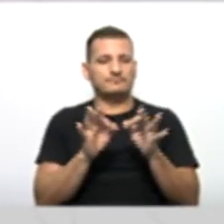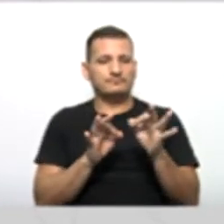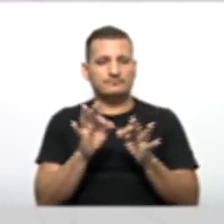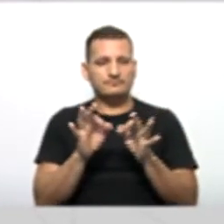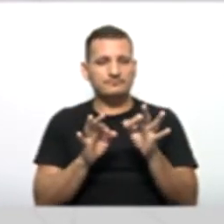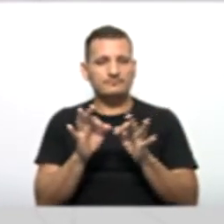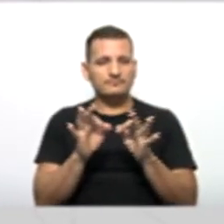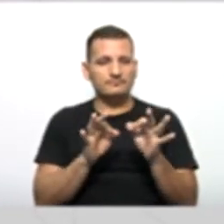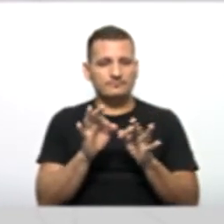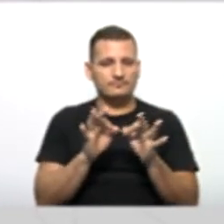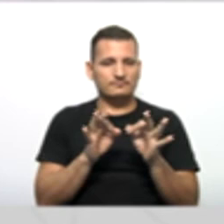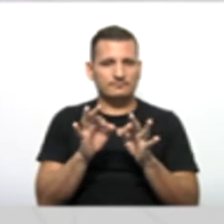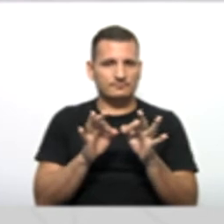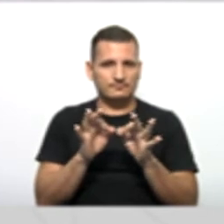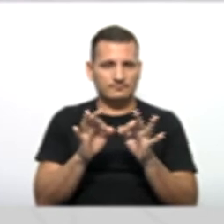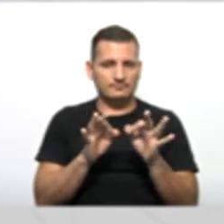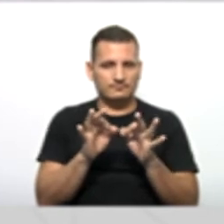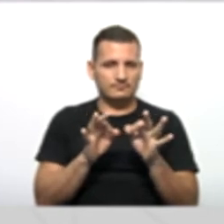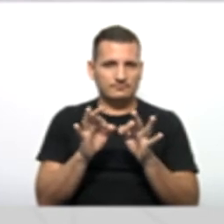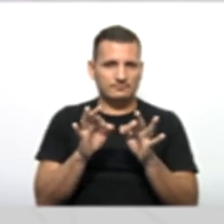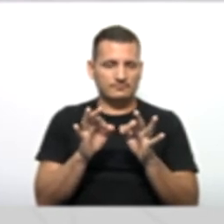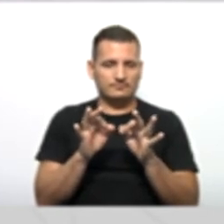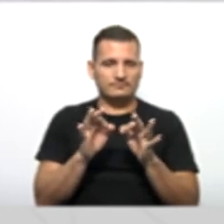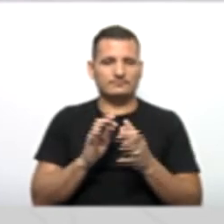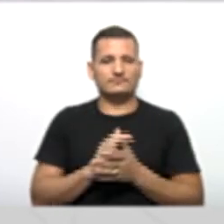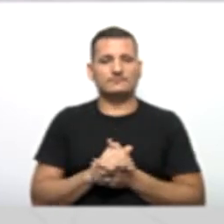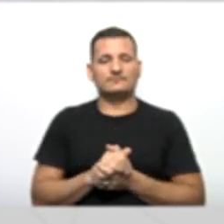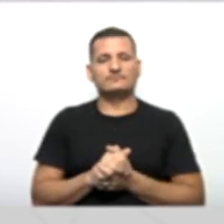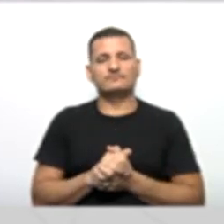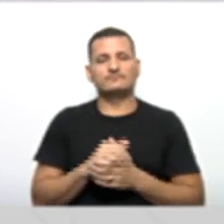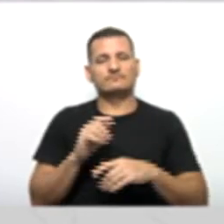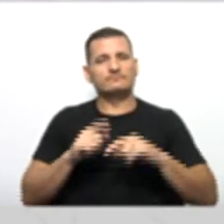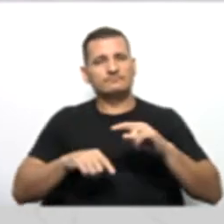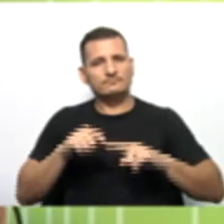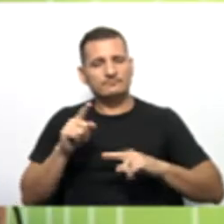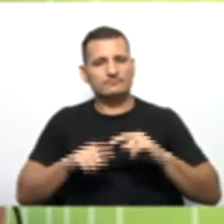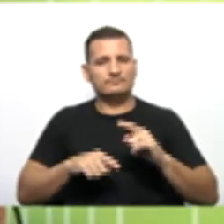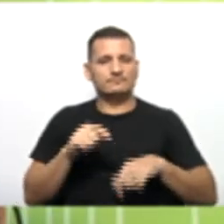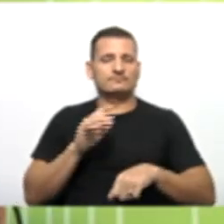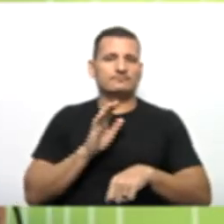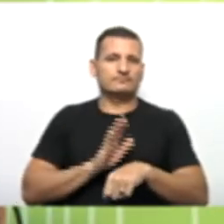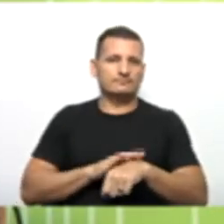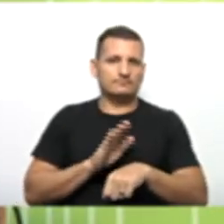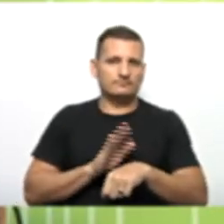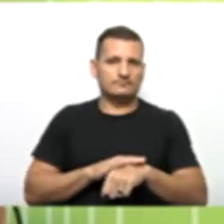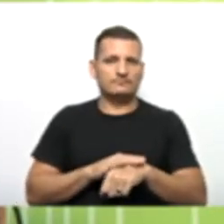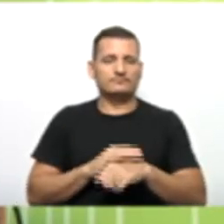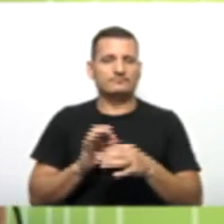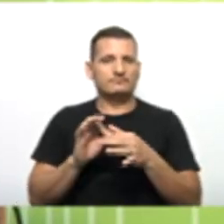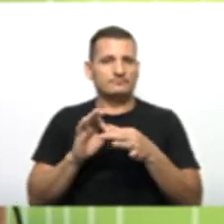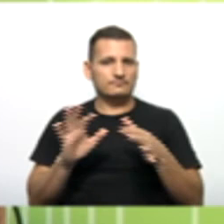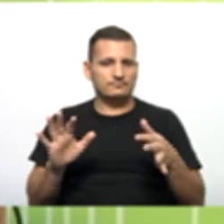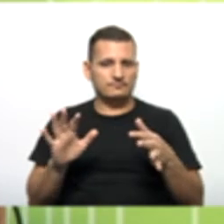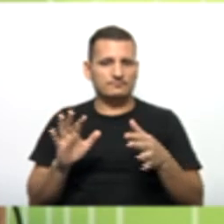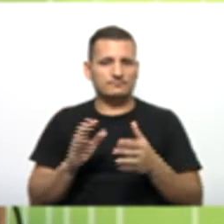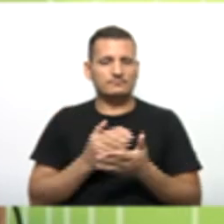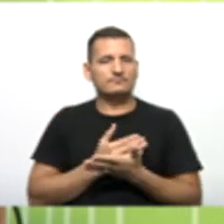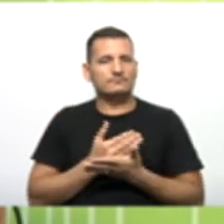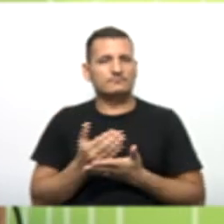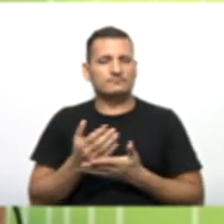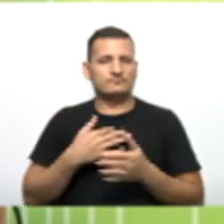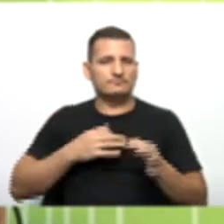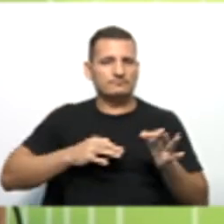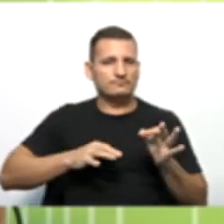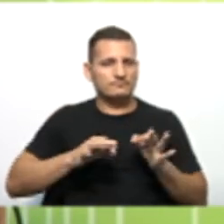a trabalhar, a planejar as atividades que eu tenho que fazer, os materiais, o tempo que eu tenho disponível, né? Começar a me